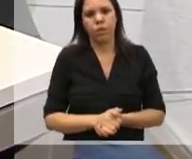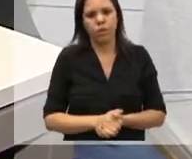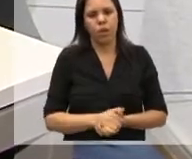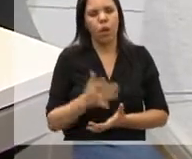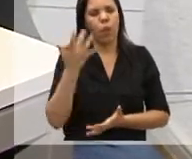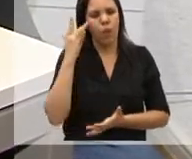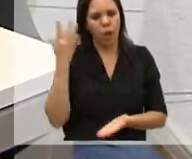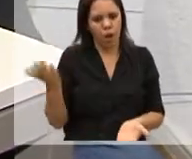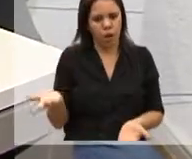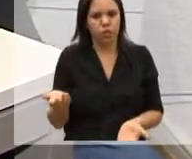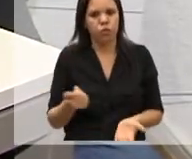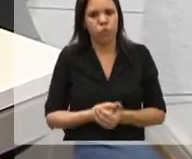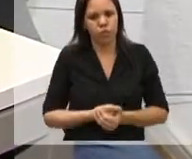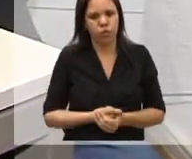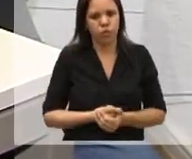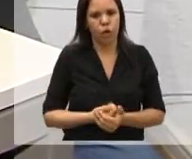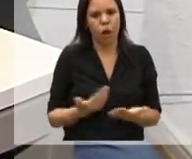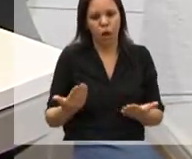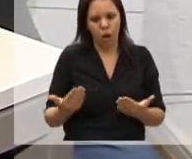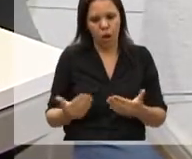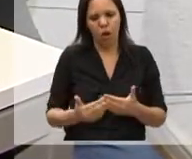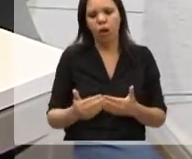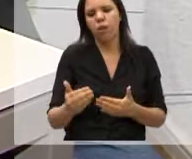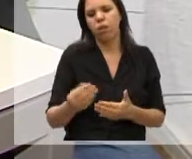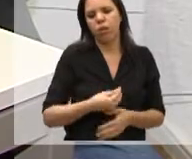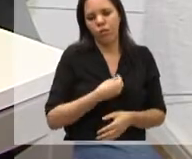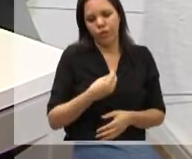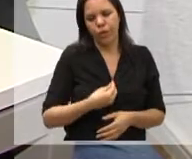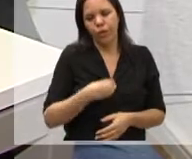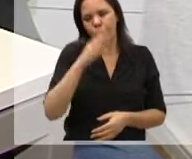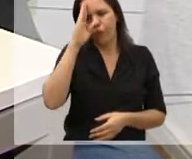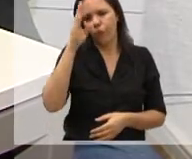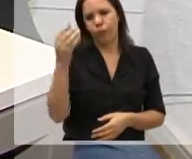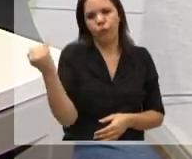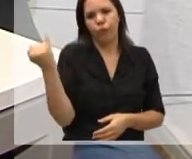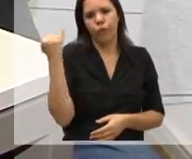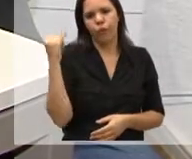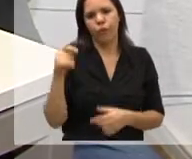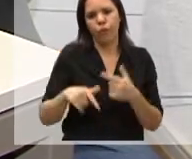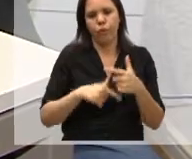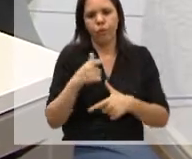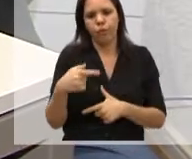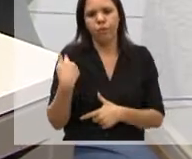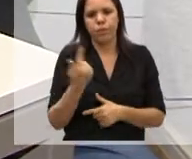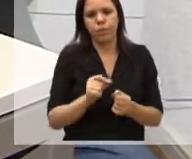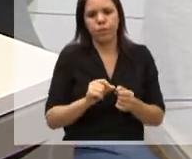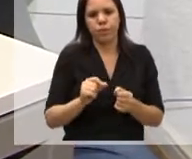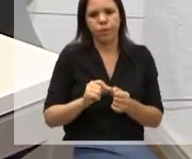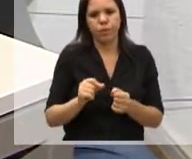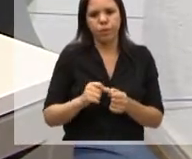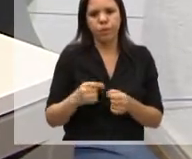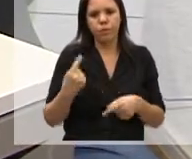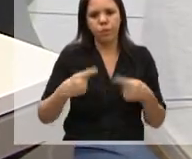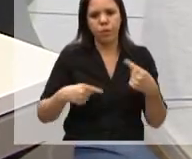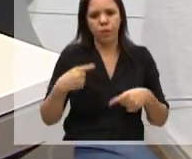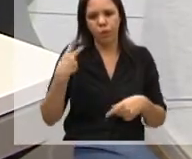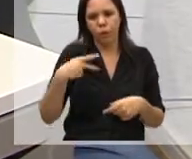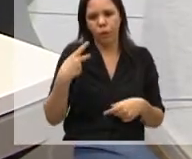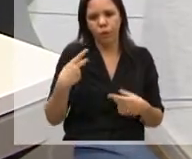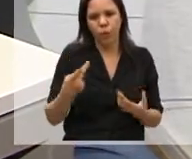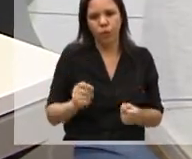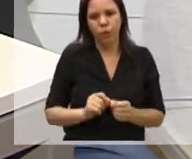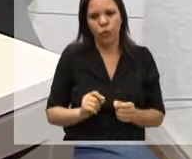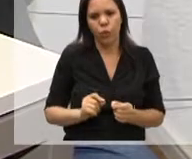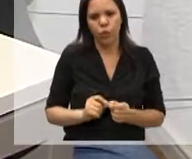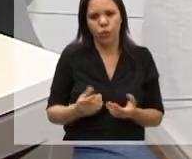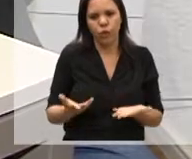vejo que nesses momentos que estamos vivendo é de fundamental importância, é um trabalho que nós fizemos como parlamentar de trazer